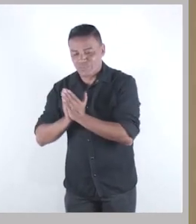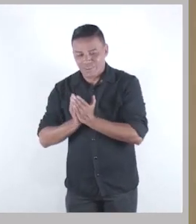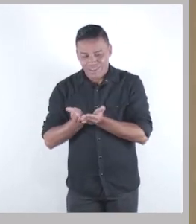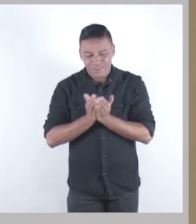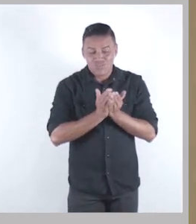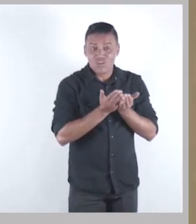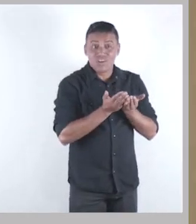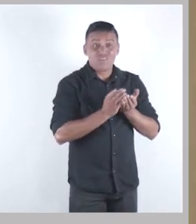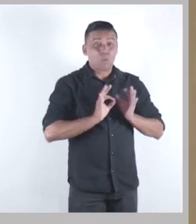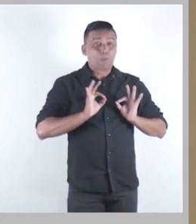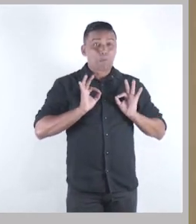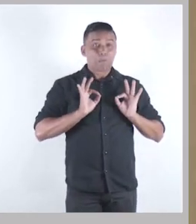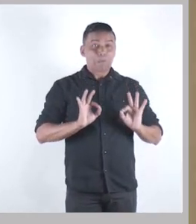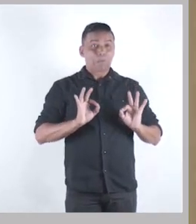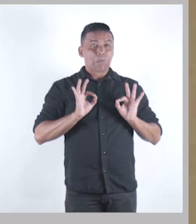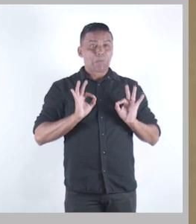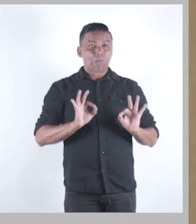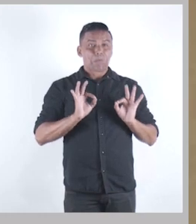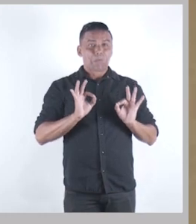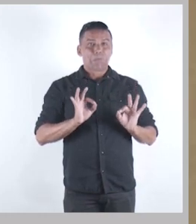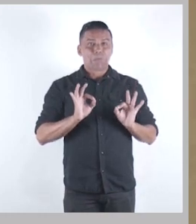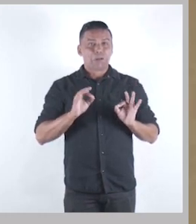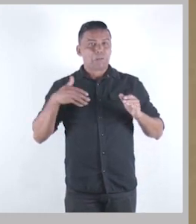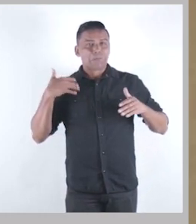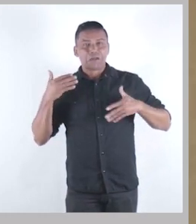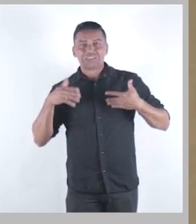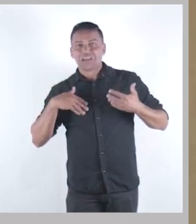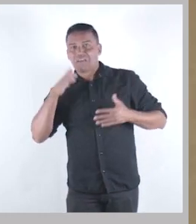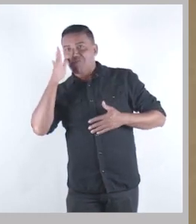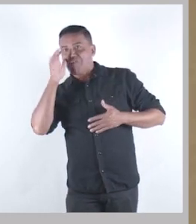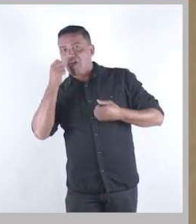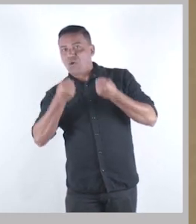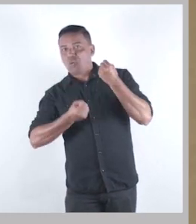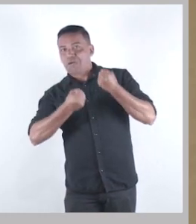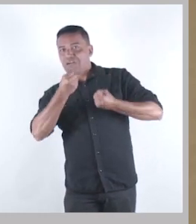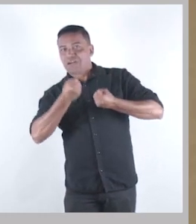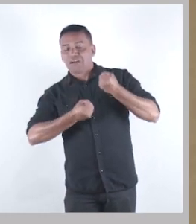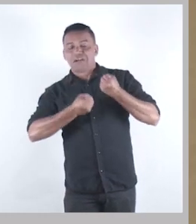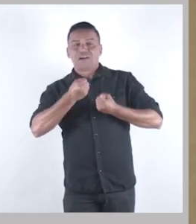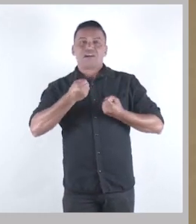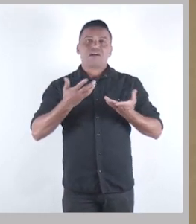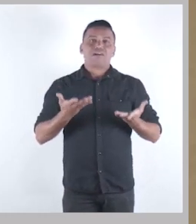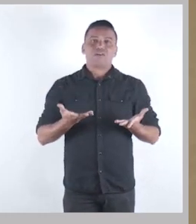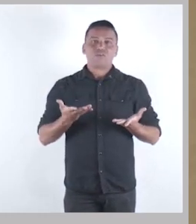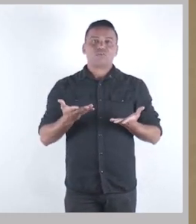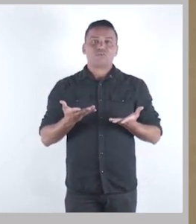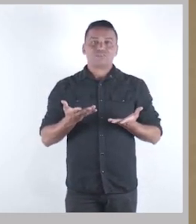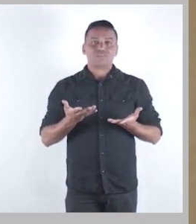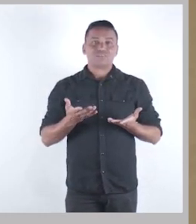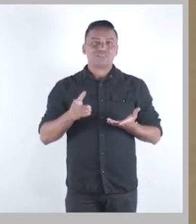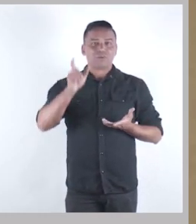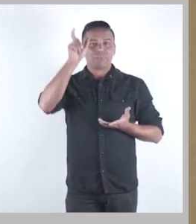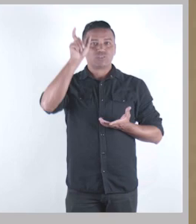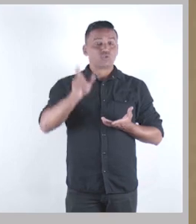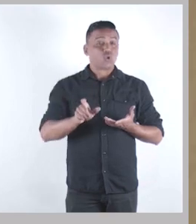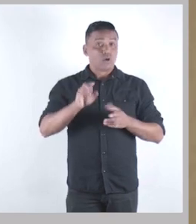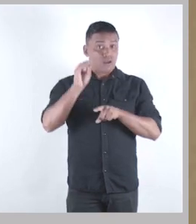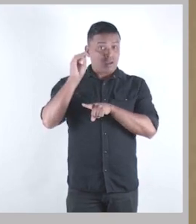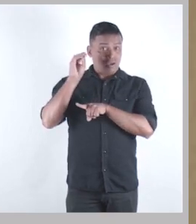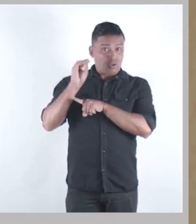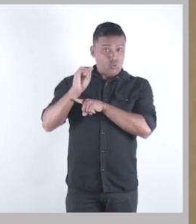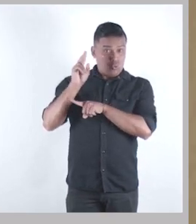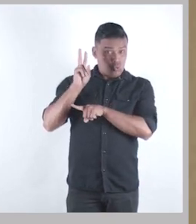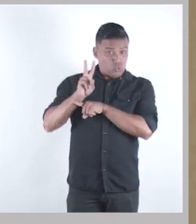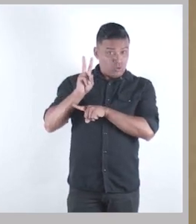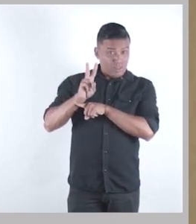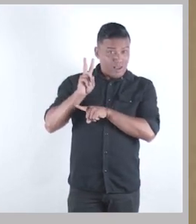tempo. Nós aproximamos, começamos a apreciar aquele carro e, e a pessoa que cuidava do carro, indo